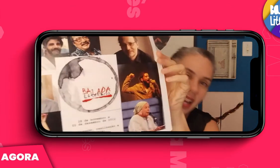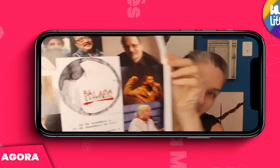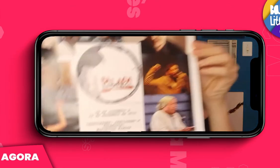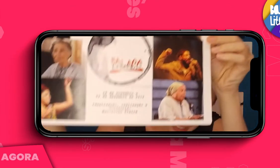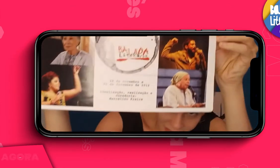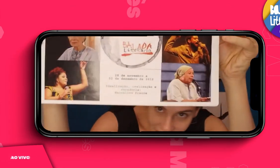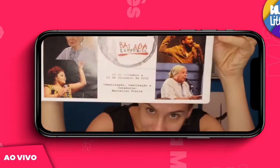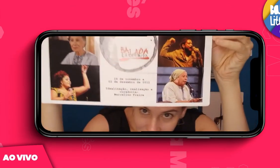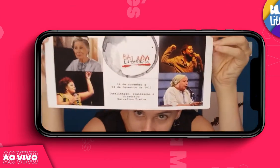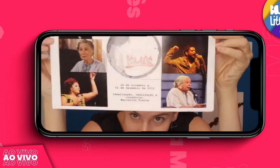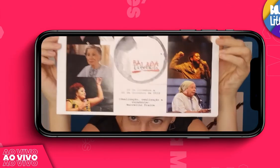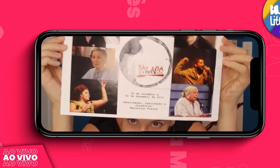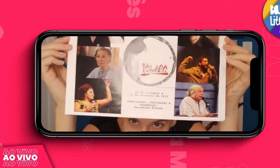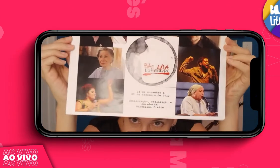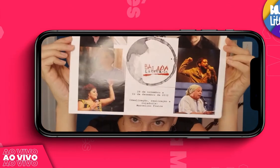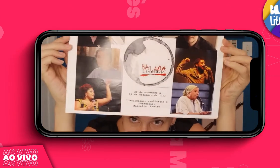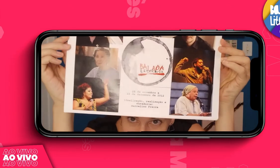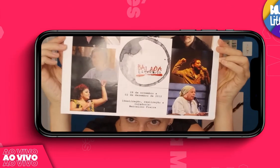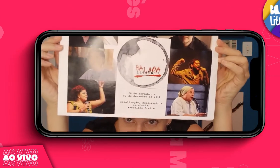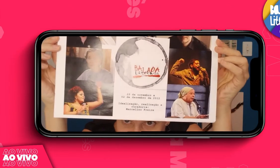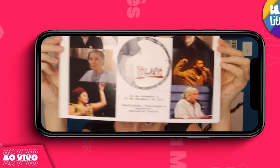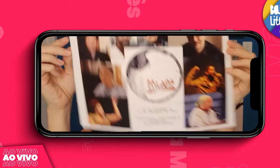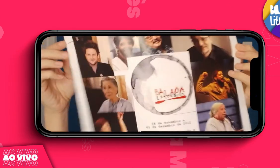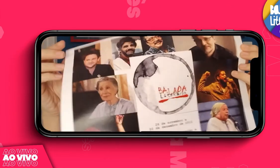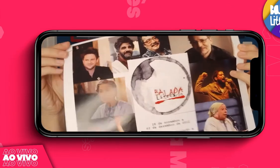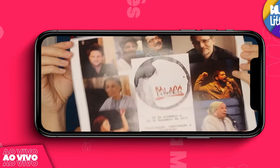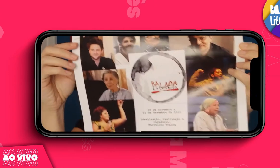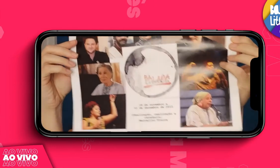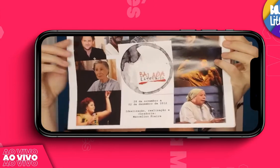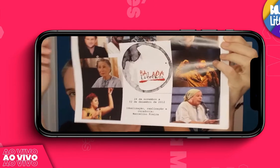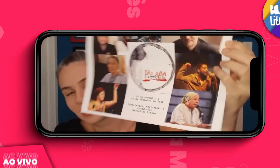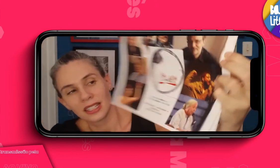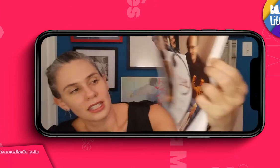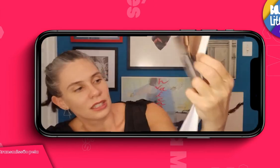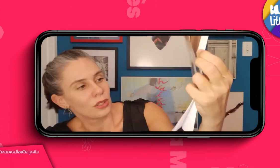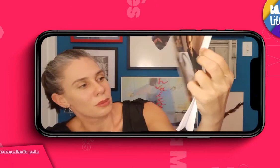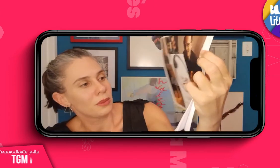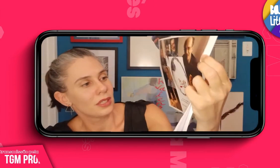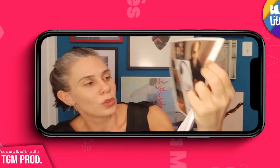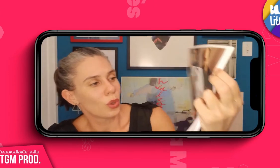isso. Isso aqui é na época, nem é